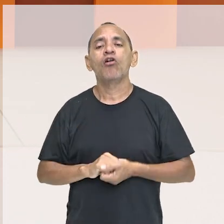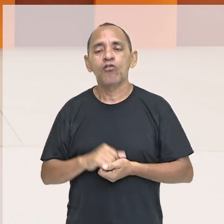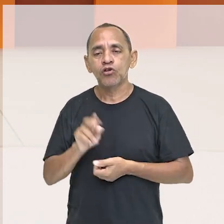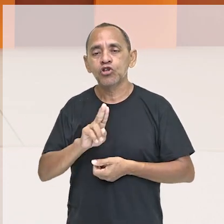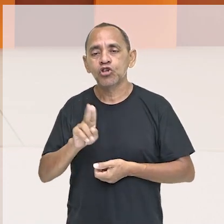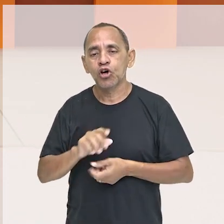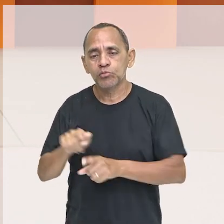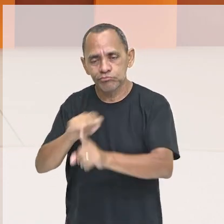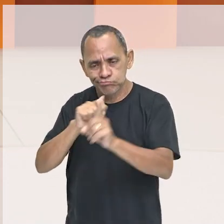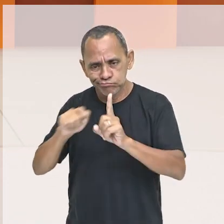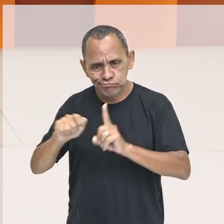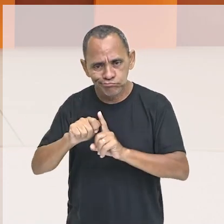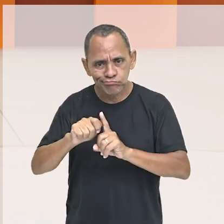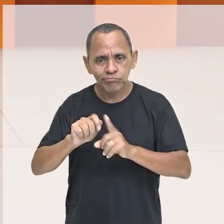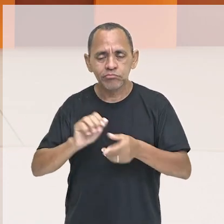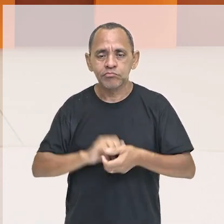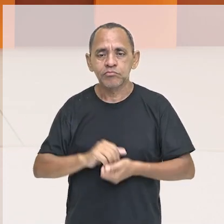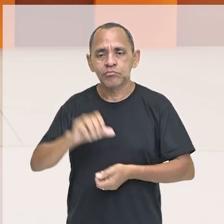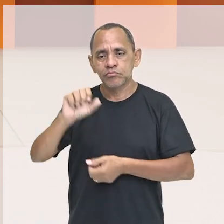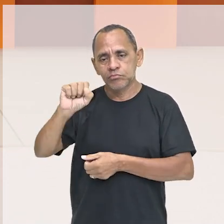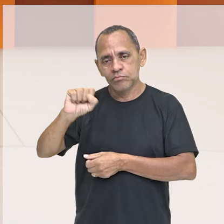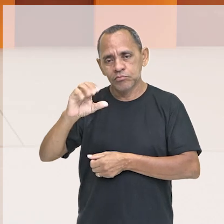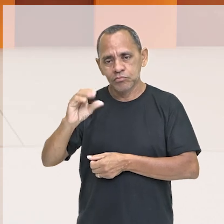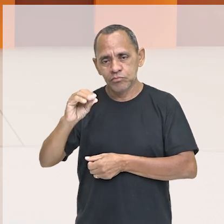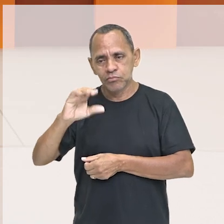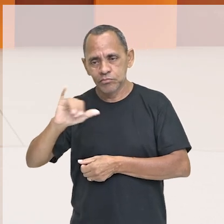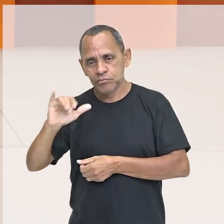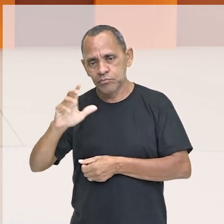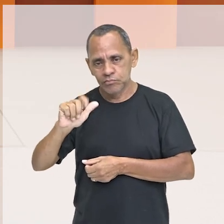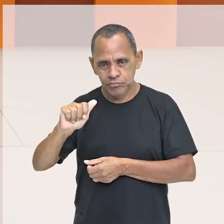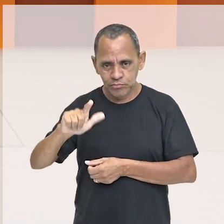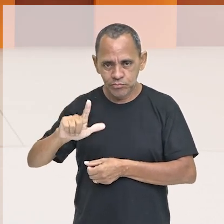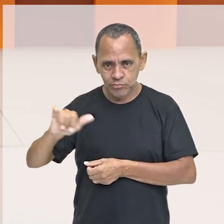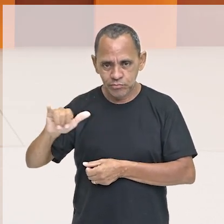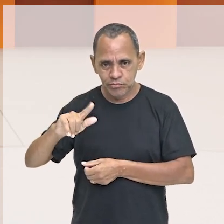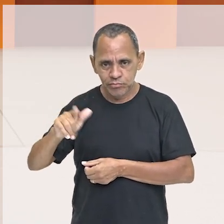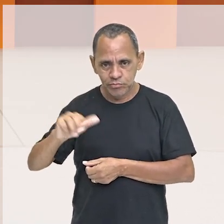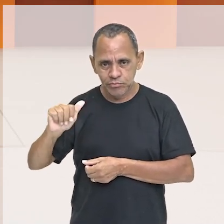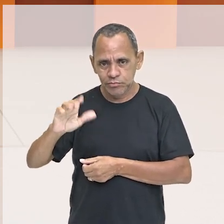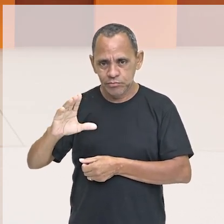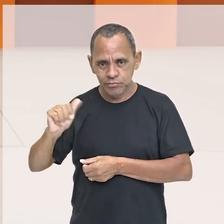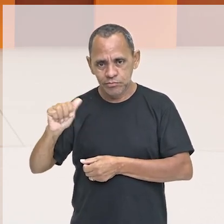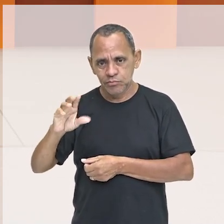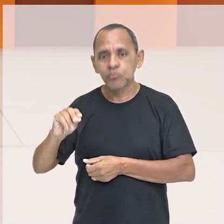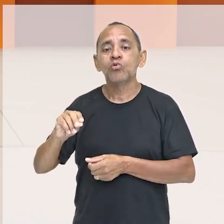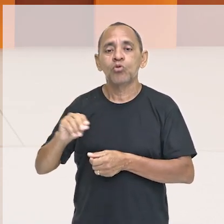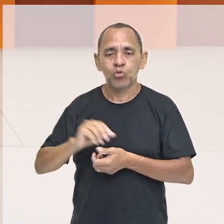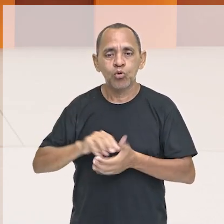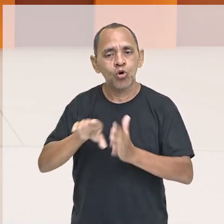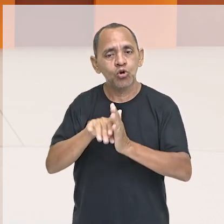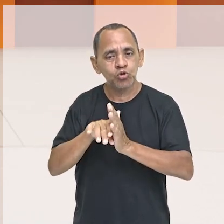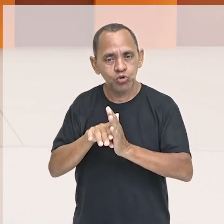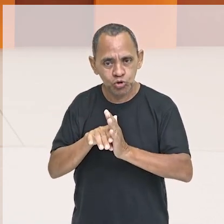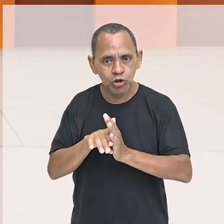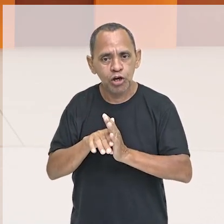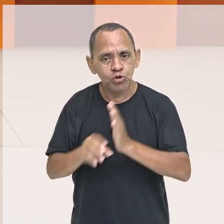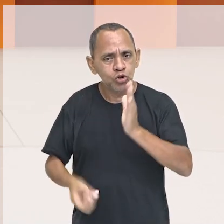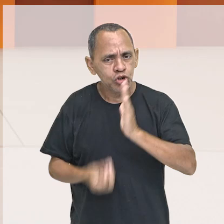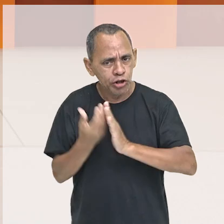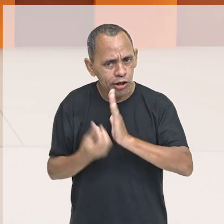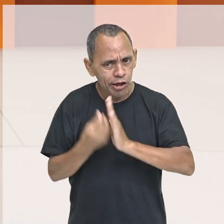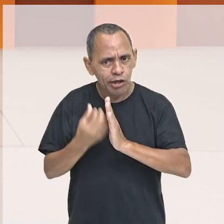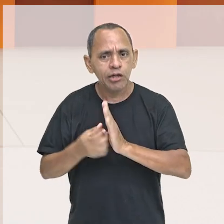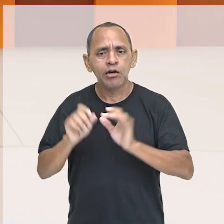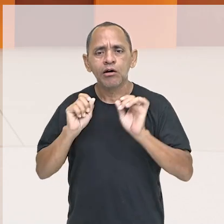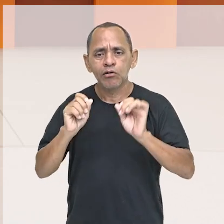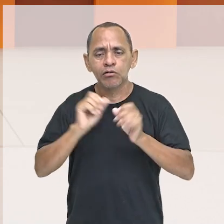socialização. O processo de socialização é, então, o conceito que estabelece os parâmetros